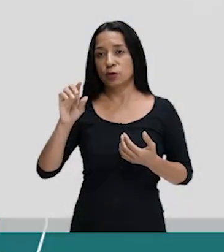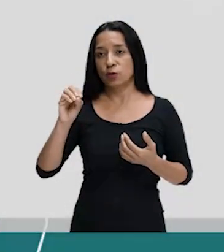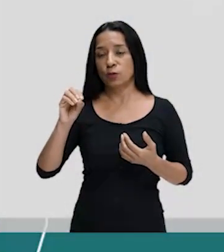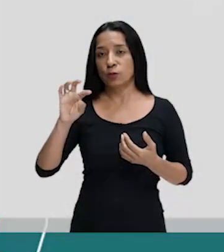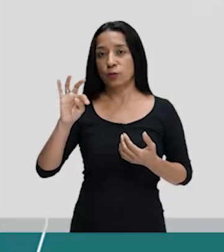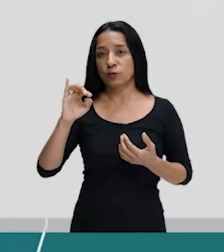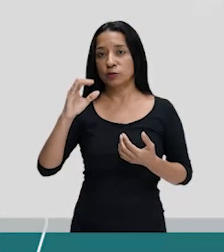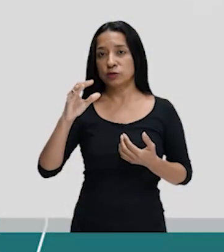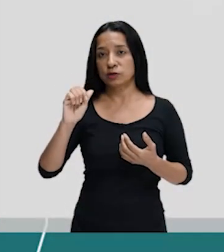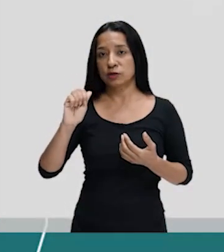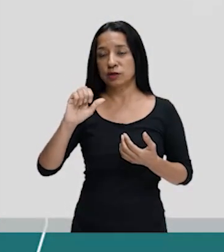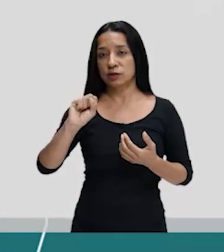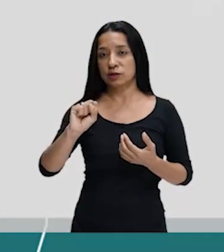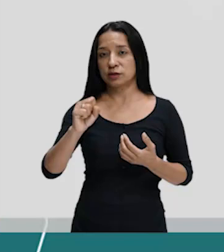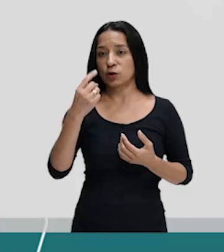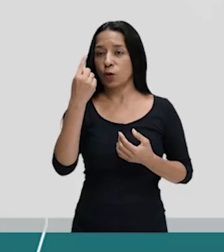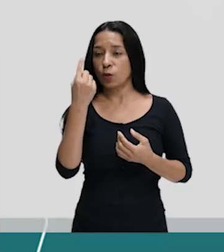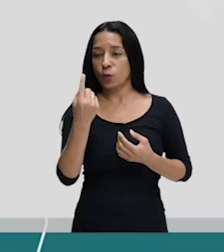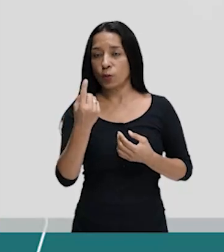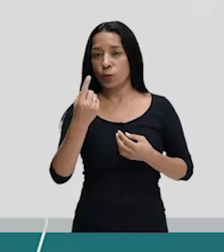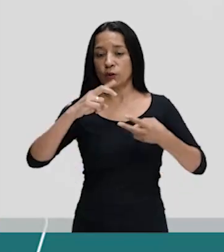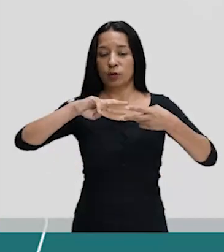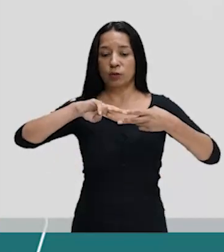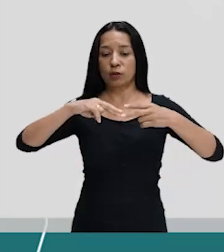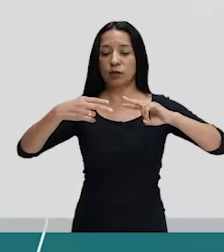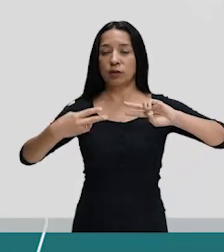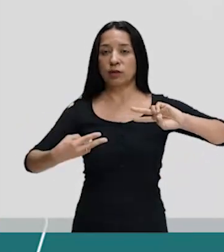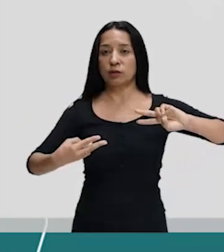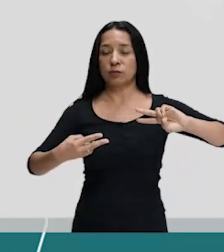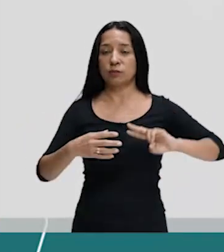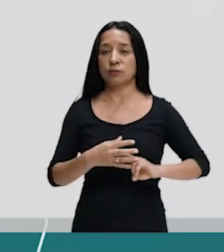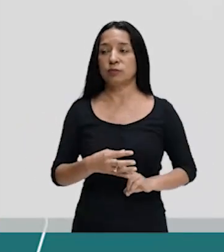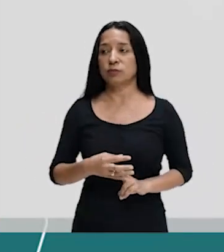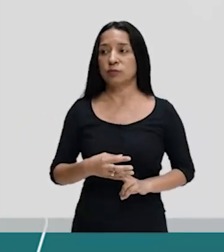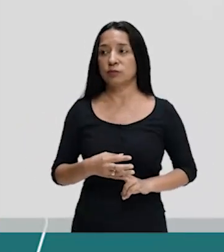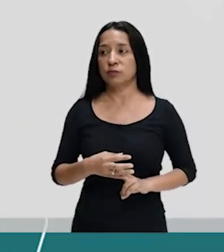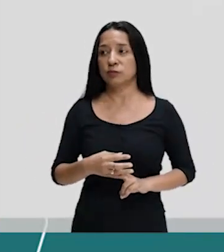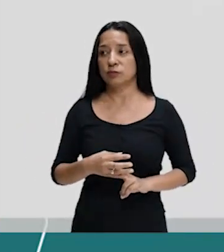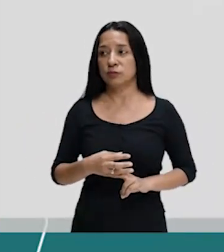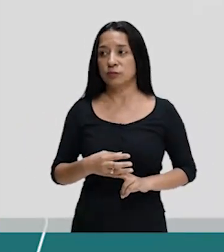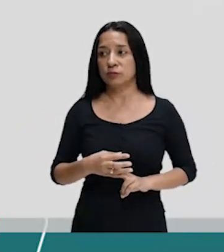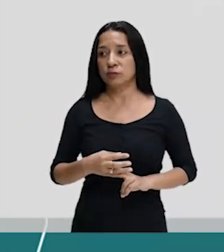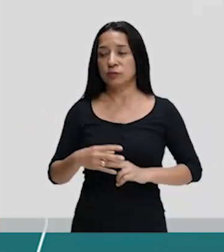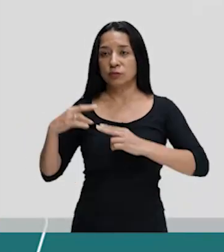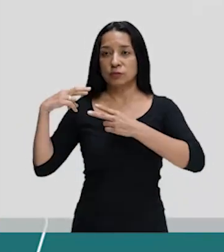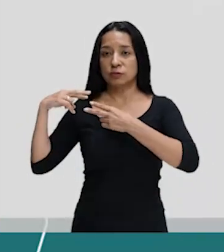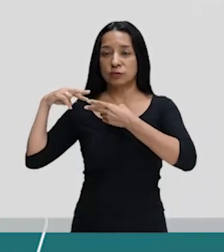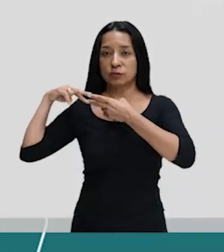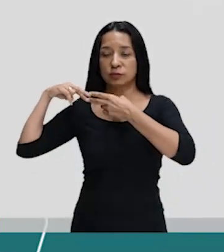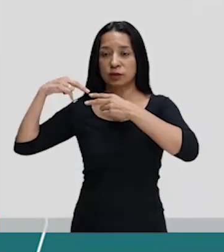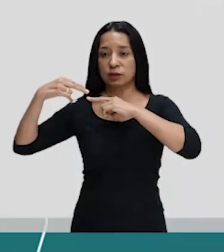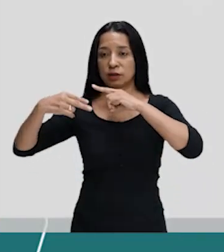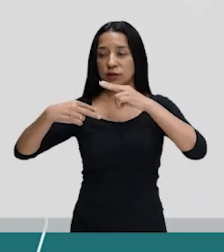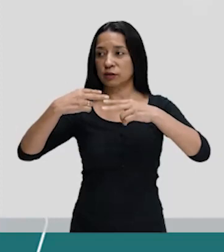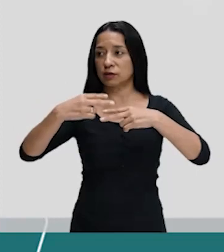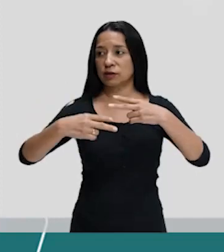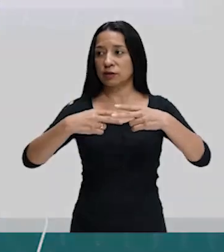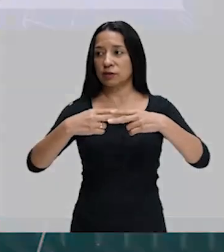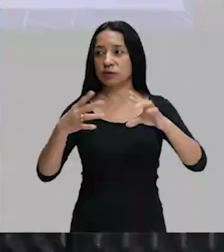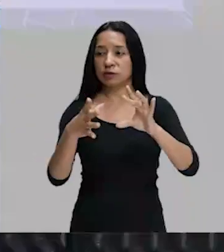vão apresentar uma única versão do alelo. Nesse caso, a herança vai ser ligada